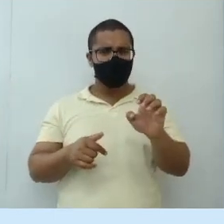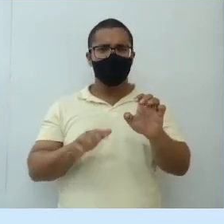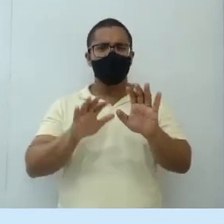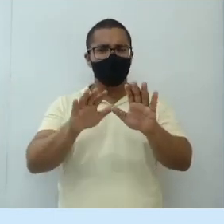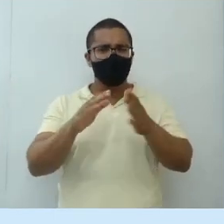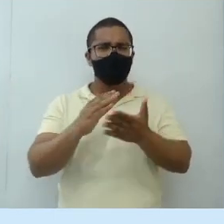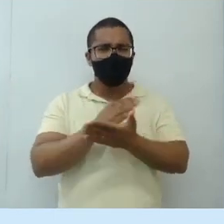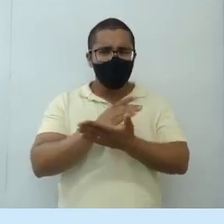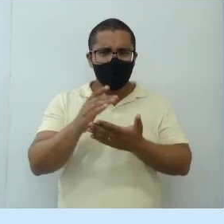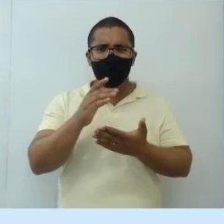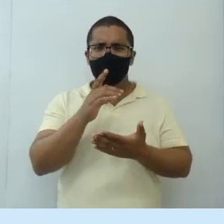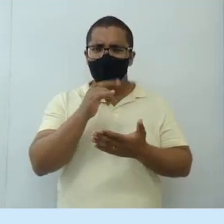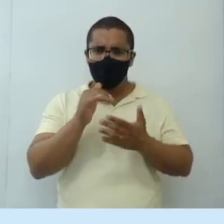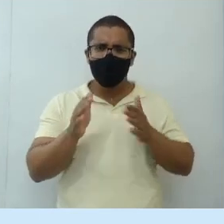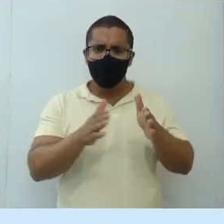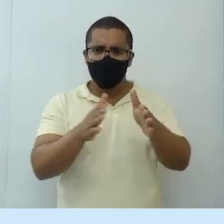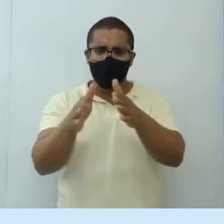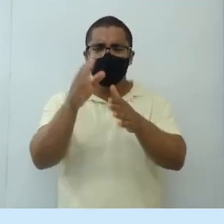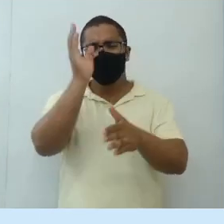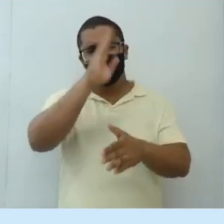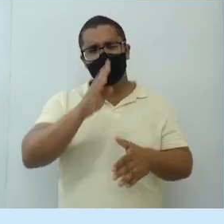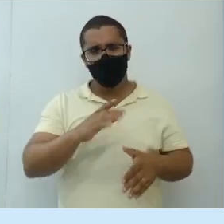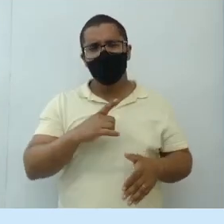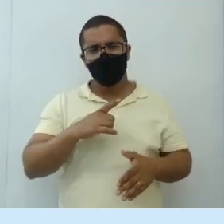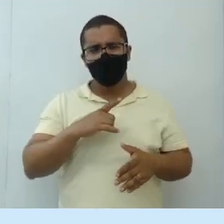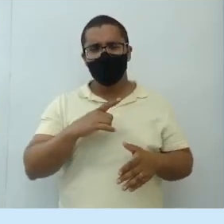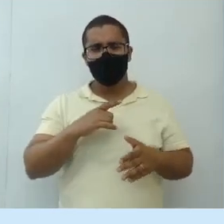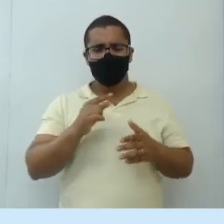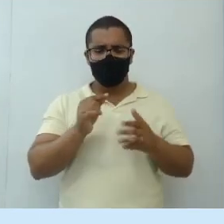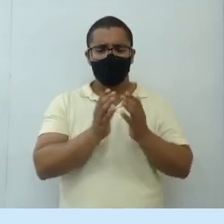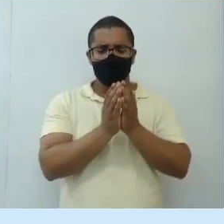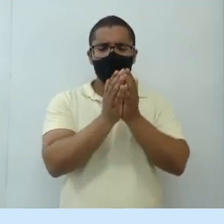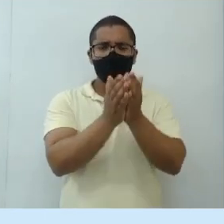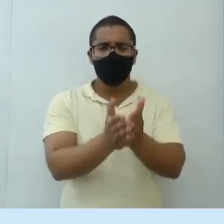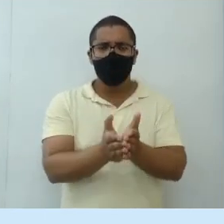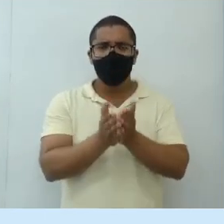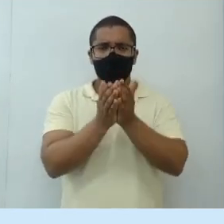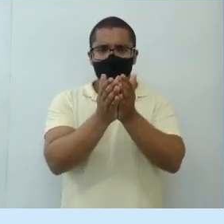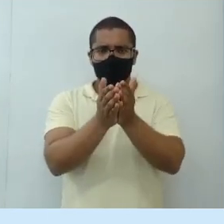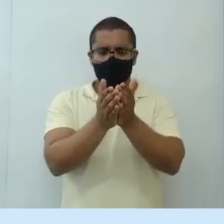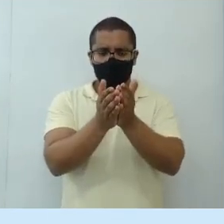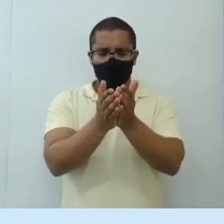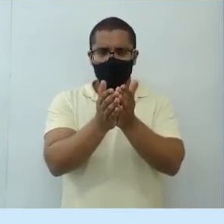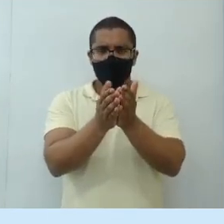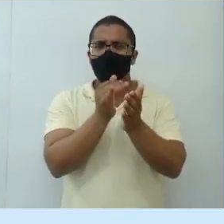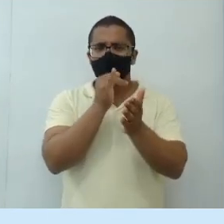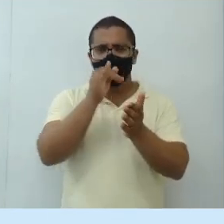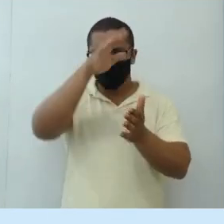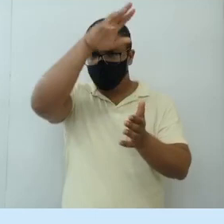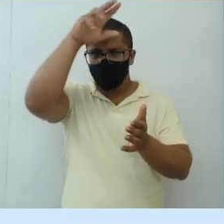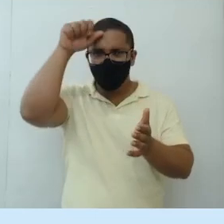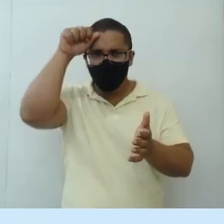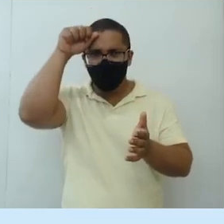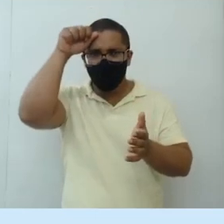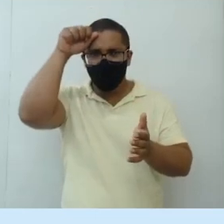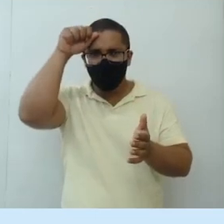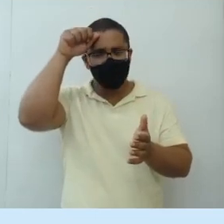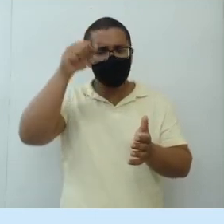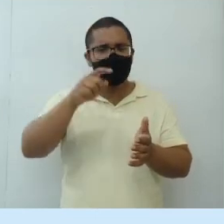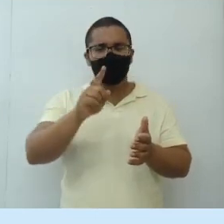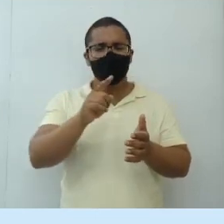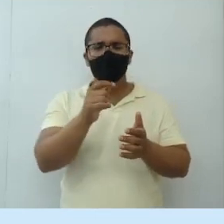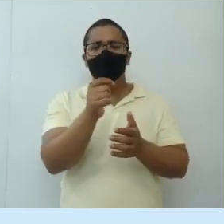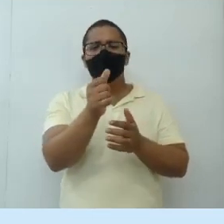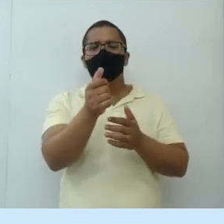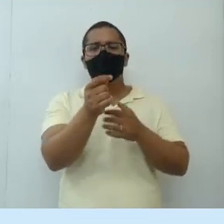alguns vai são muito usados para navegação aí você balança não tá certo apenas uma